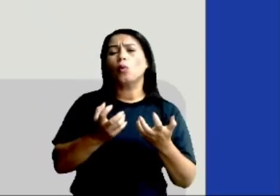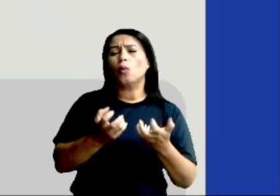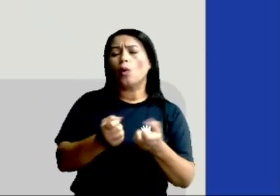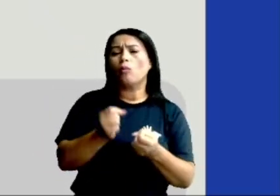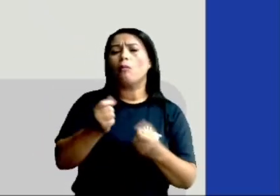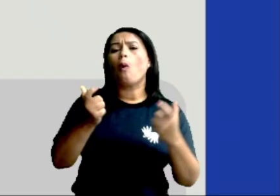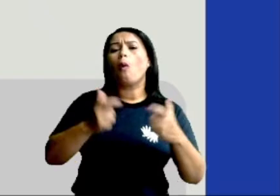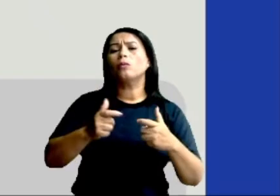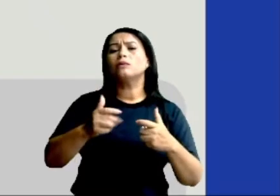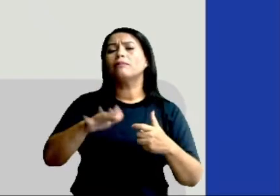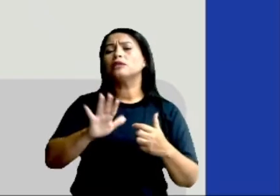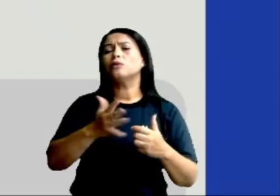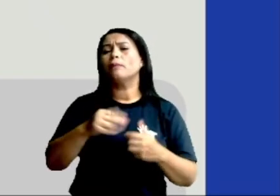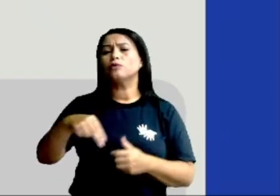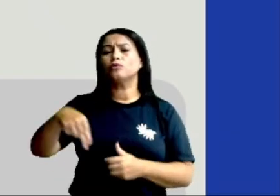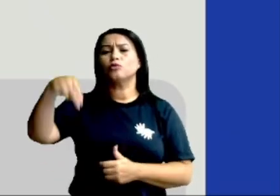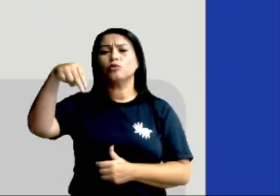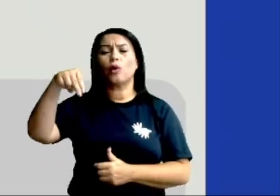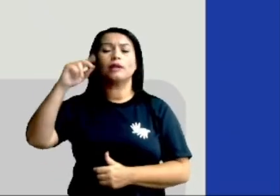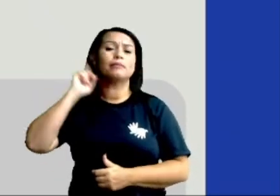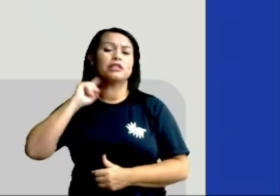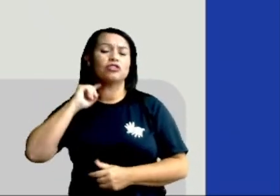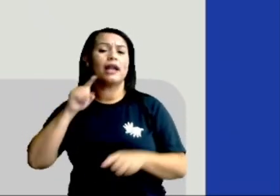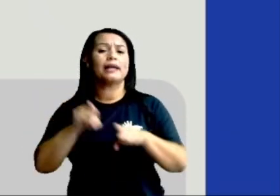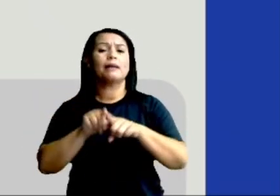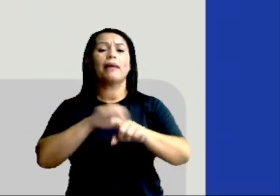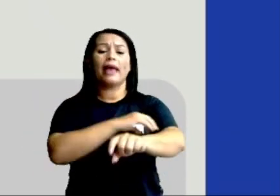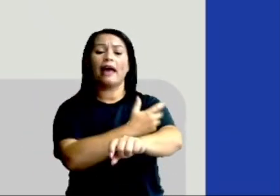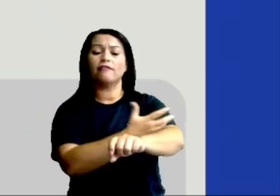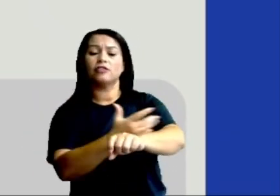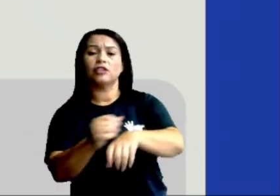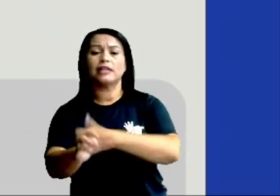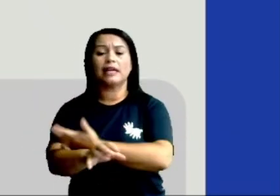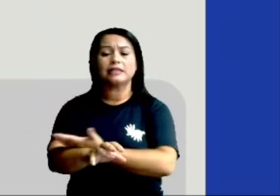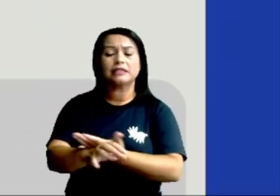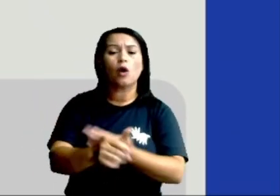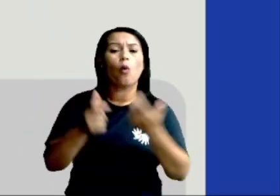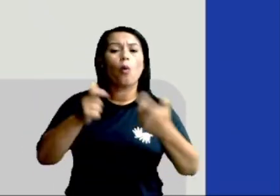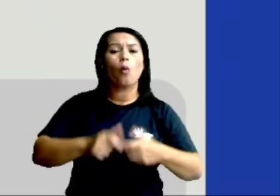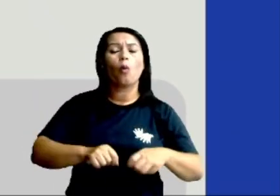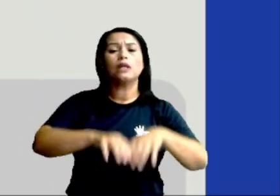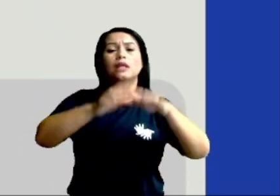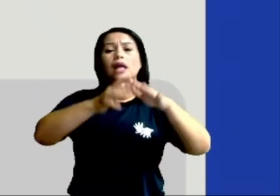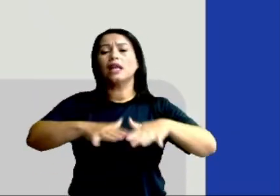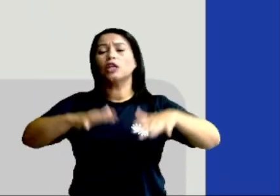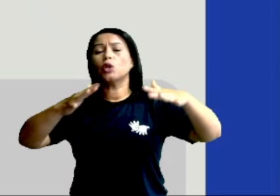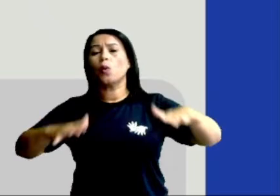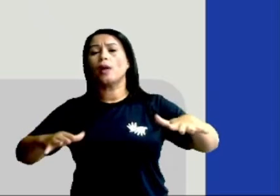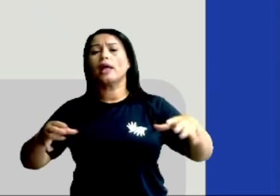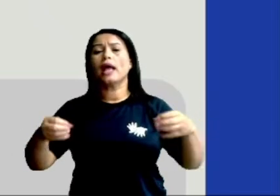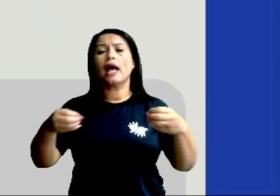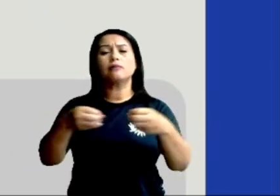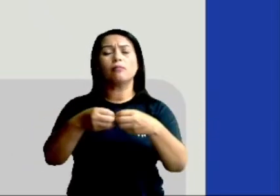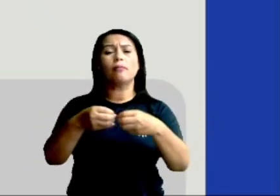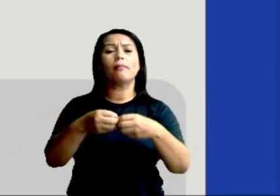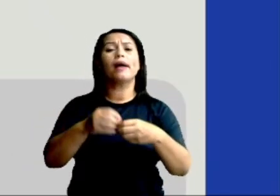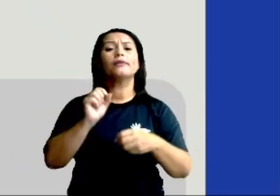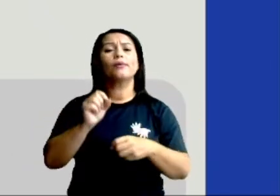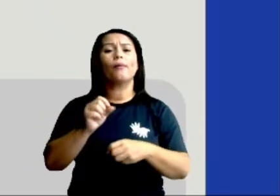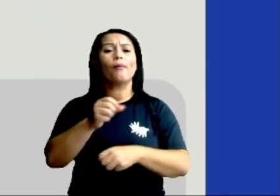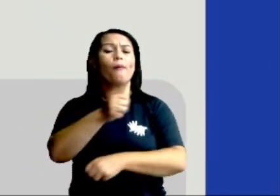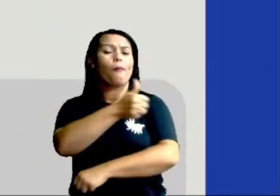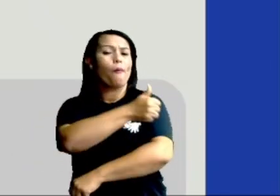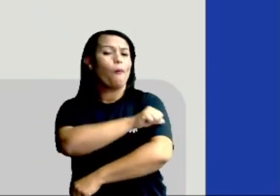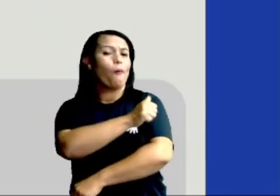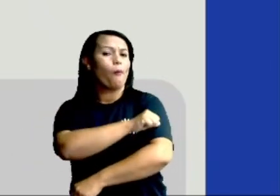Minas Gerais. E a vegetação litorânea, encontradas nos litorais do Rio de Janeiro e Espírito Santo, tá?